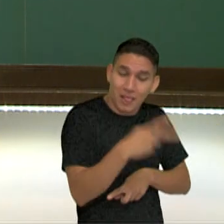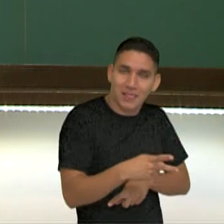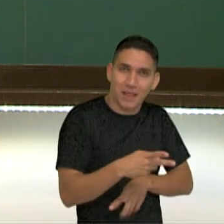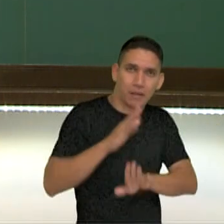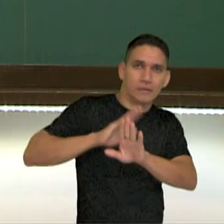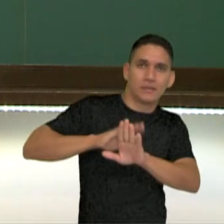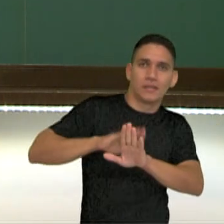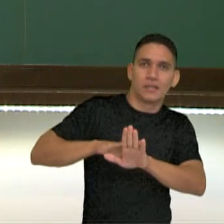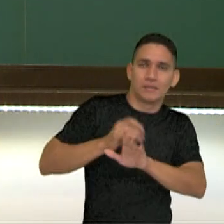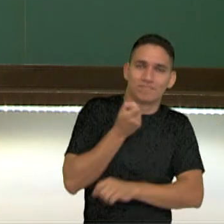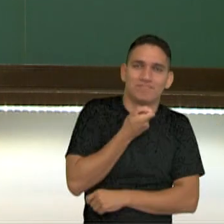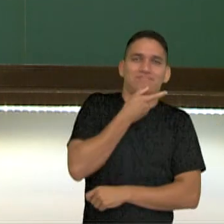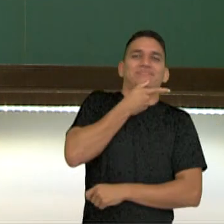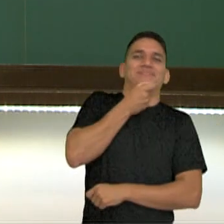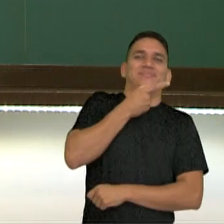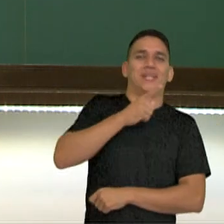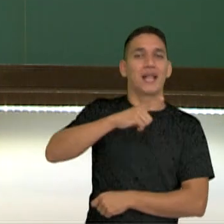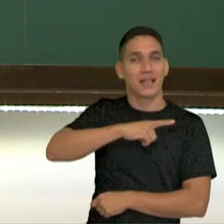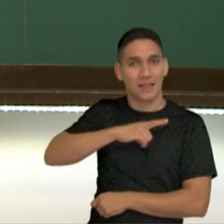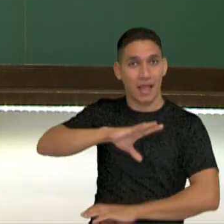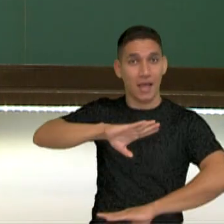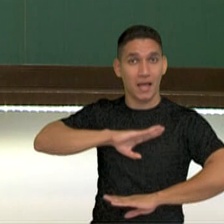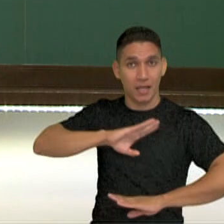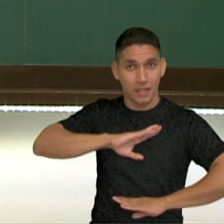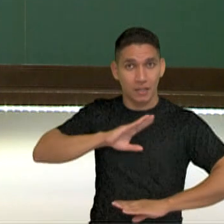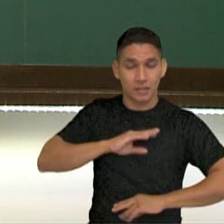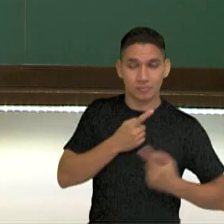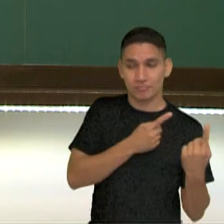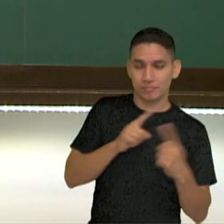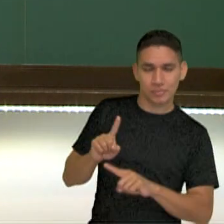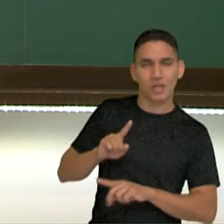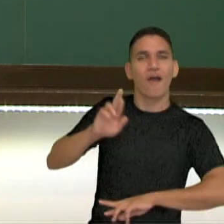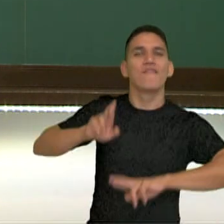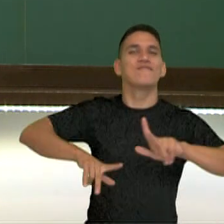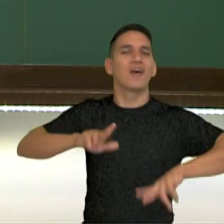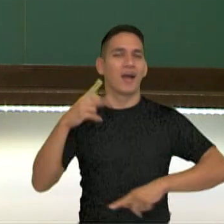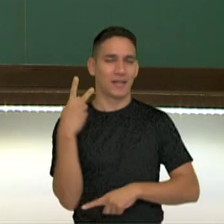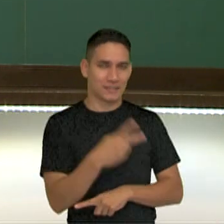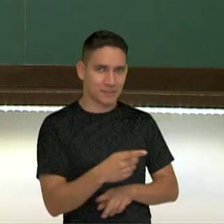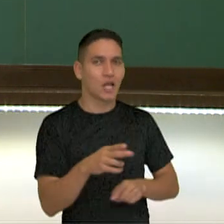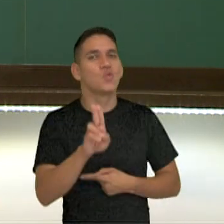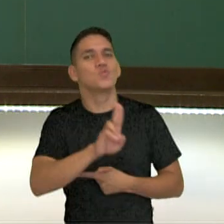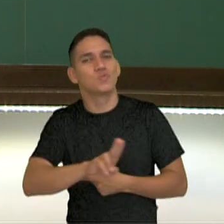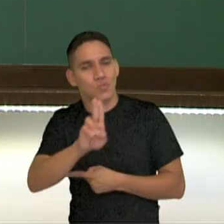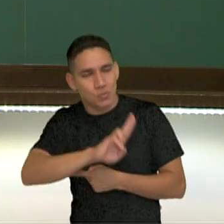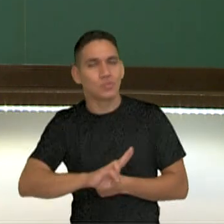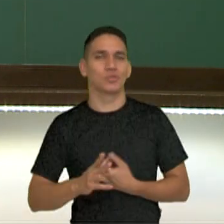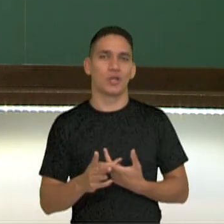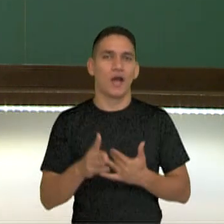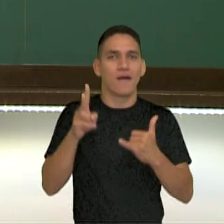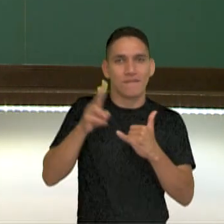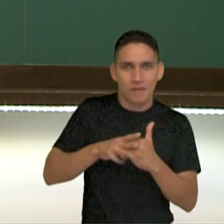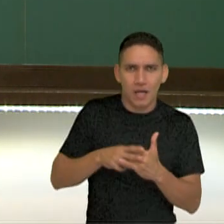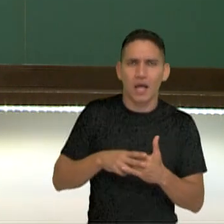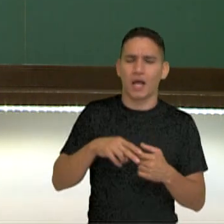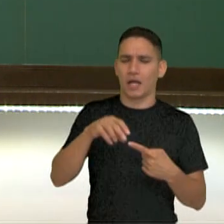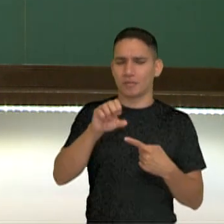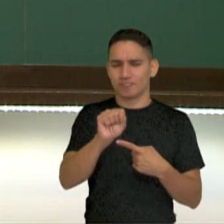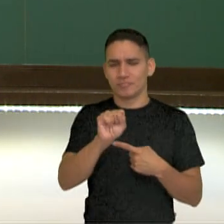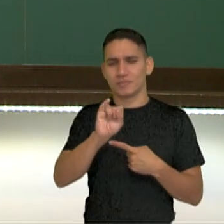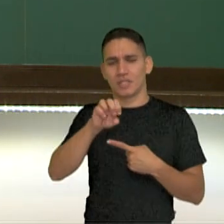humor para o causo, né, que foi essas variantes que ele acabou utilizando, né,